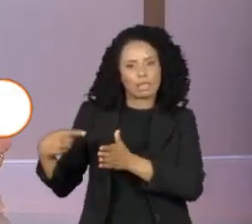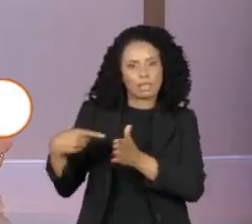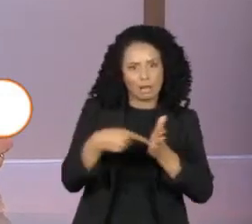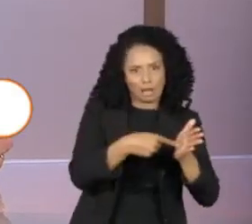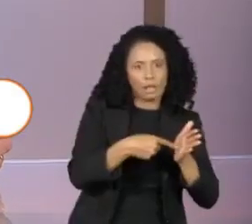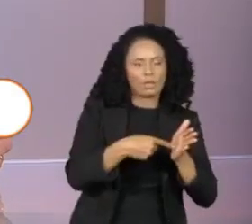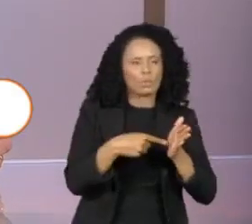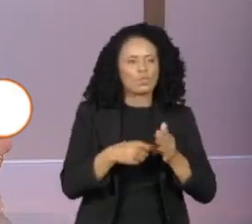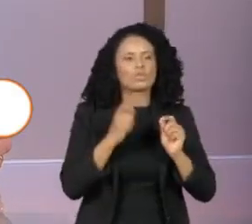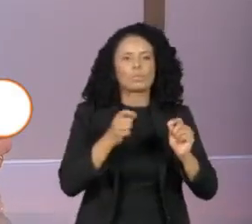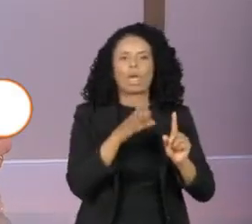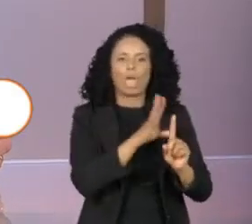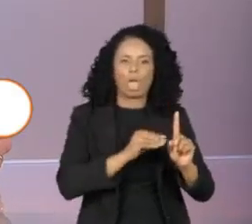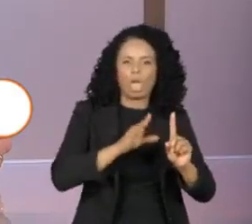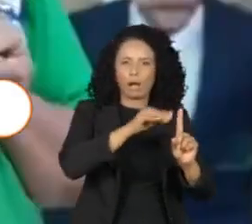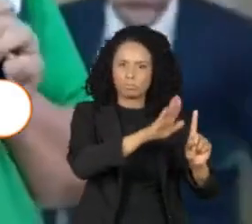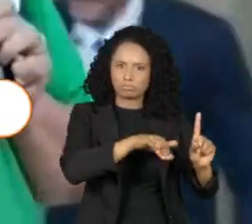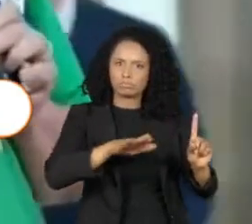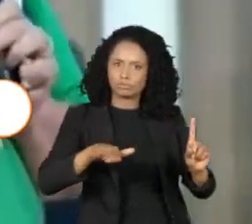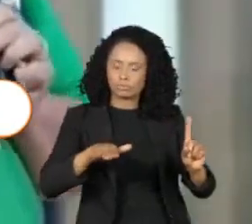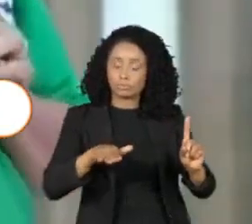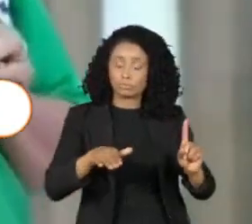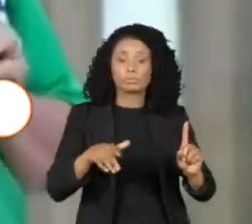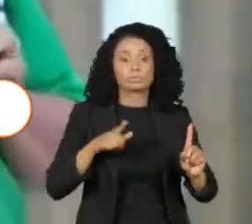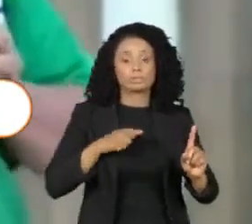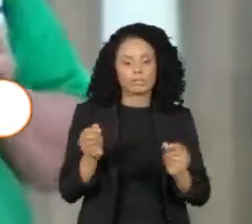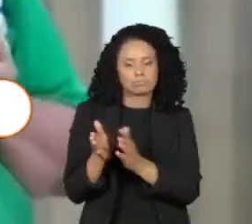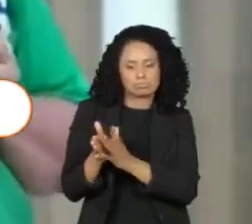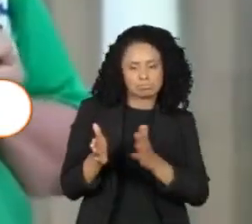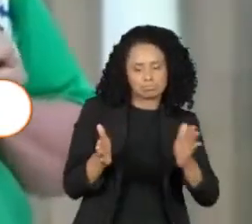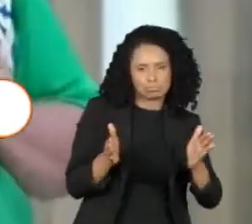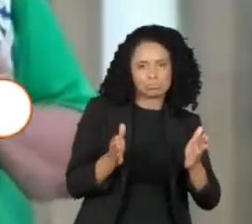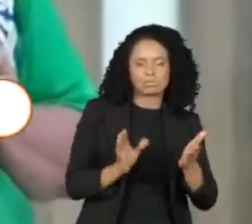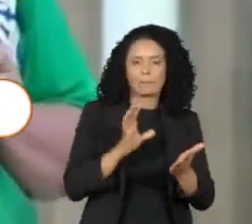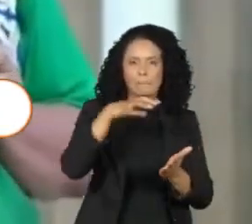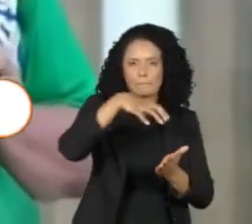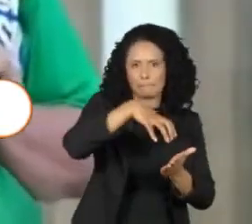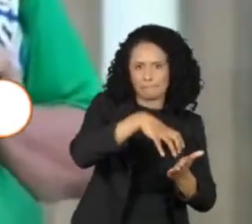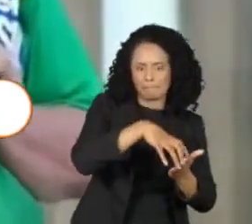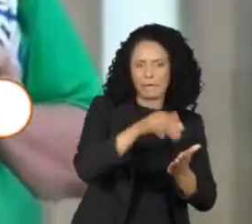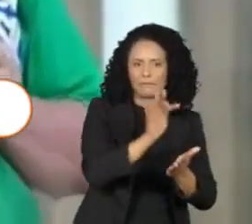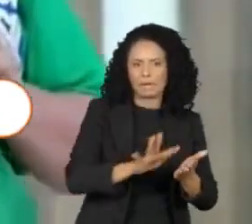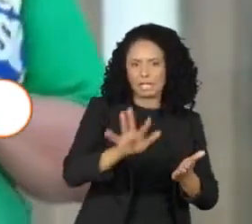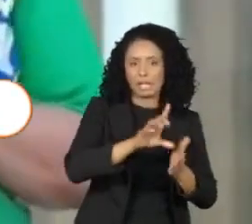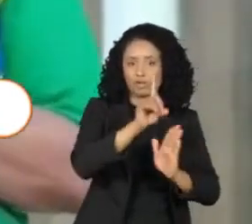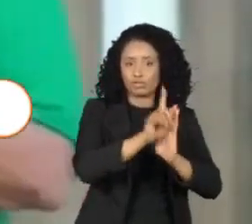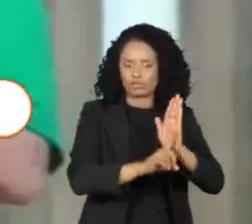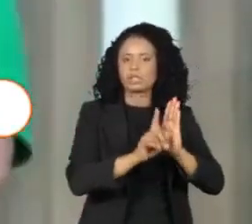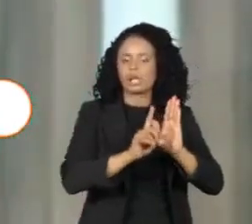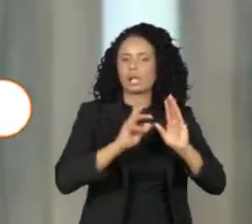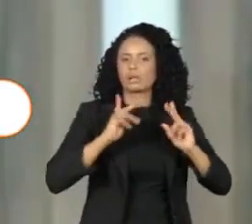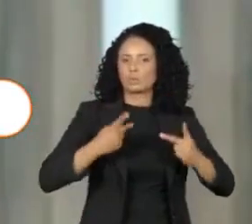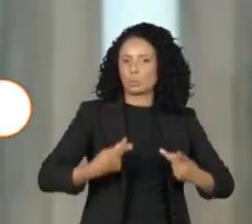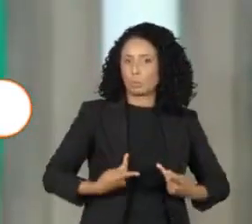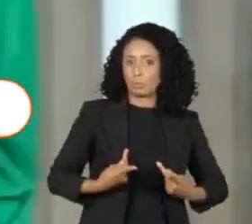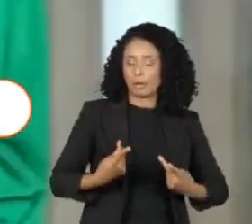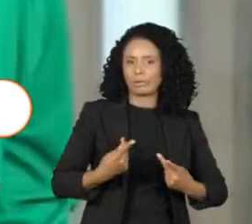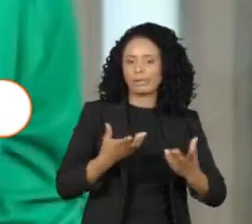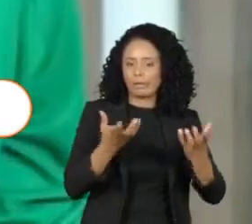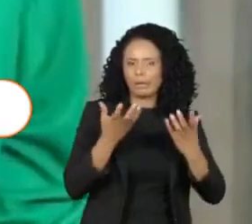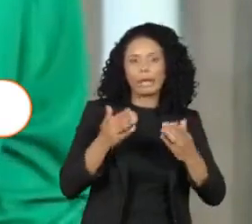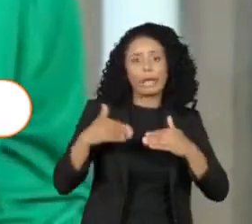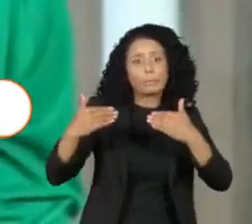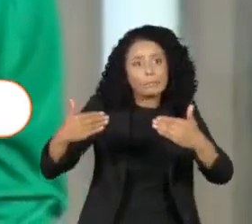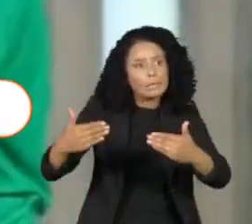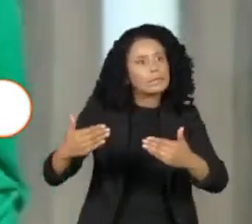casos de abuso sexual infantil. O prazo foi dado pela Procuradoria Federal dos Direitos do Cidadão e quer que o Ministério reporte